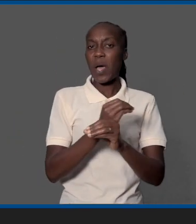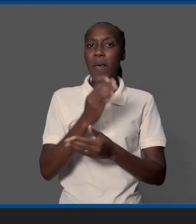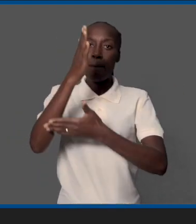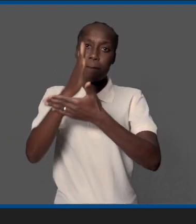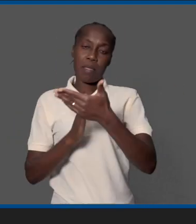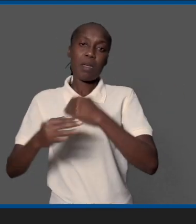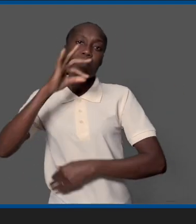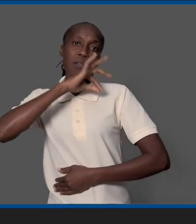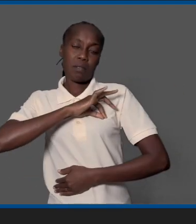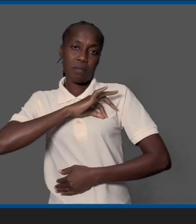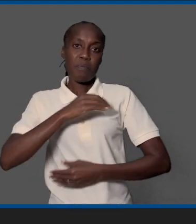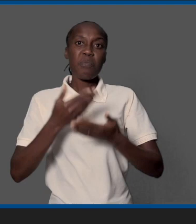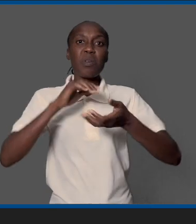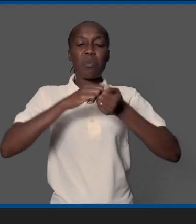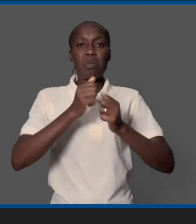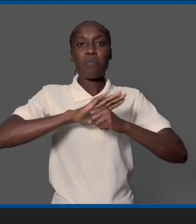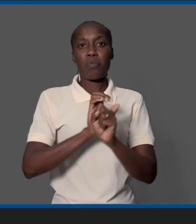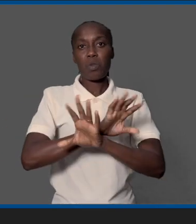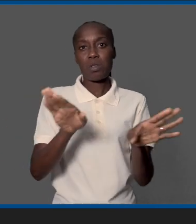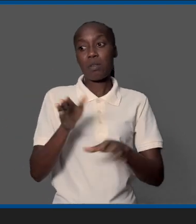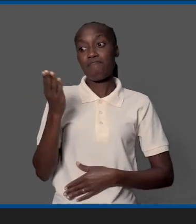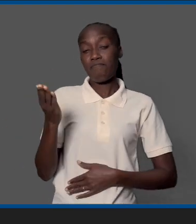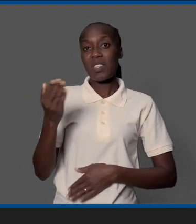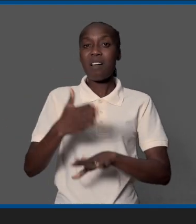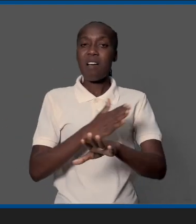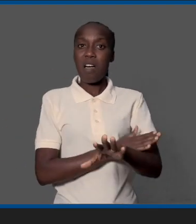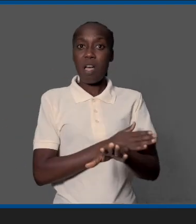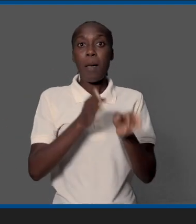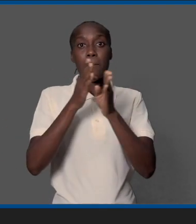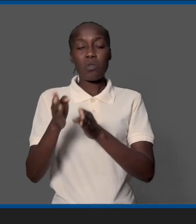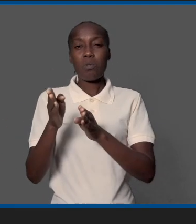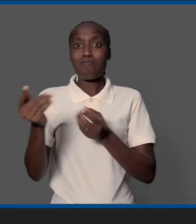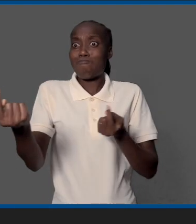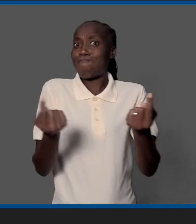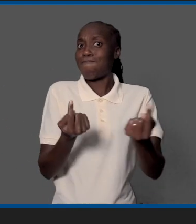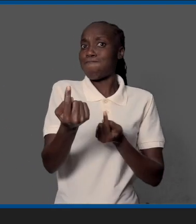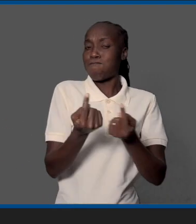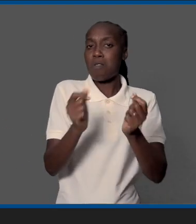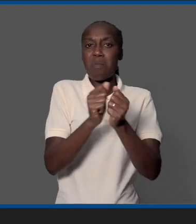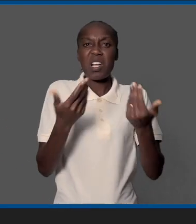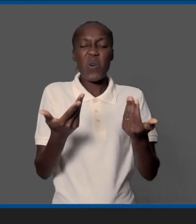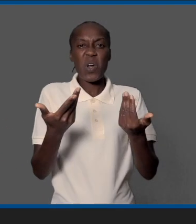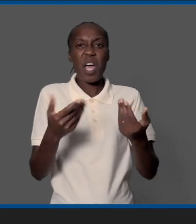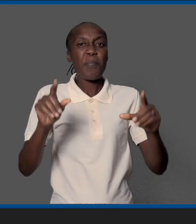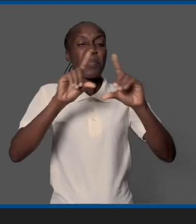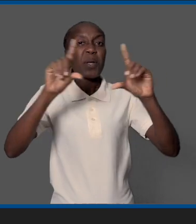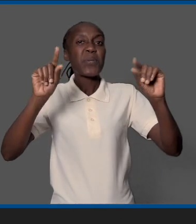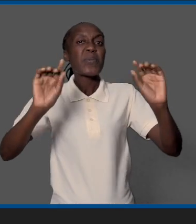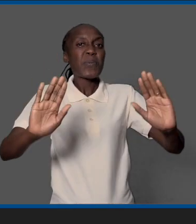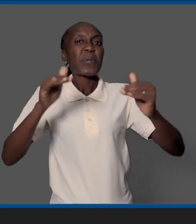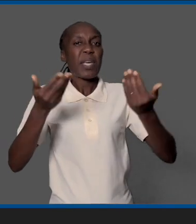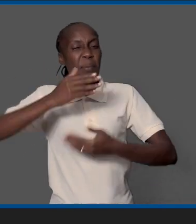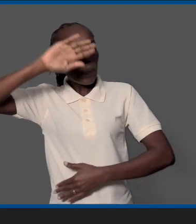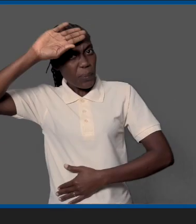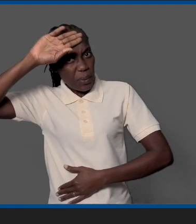vez do completo já sai a metade, devido ao coronavírus, porque não há não há dinheiro, não entra nada. Aparecia mesmo, aparecia muitos clientes,